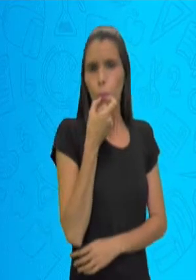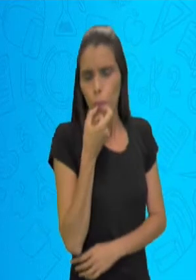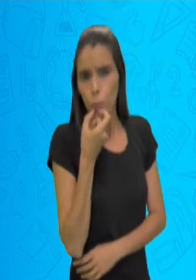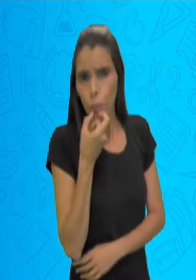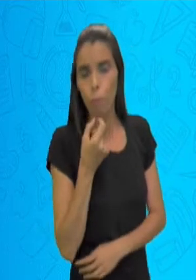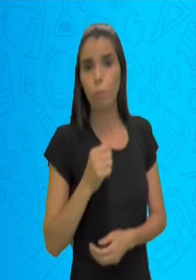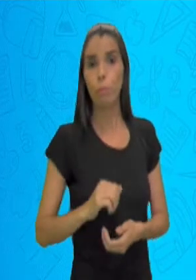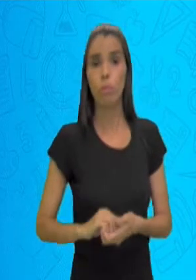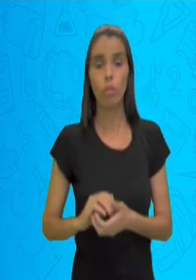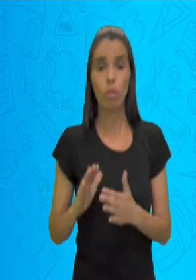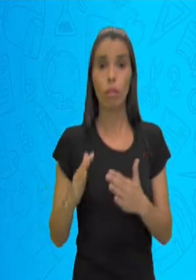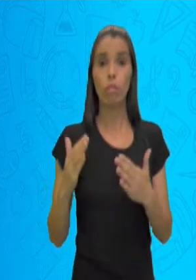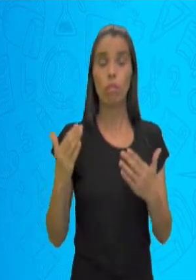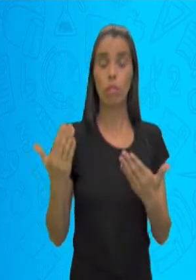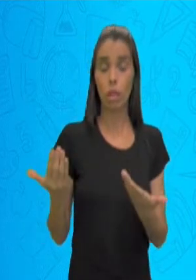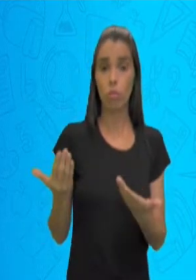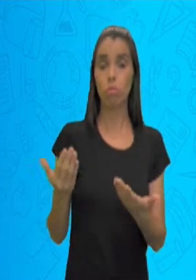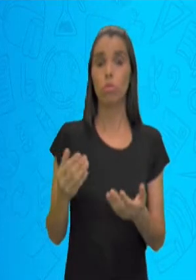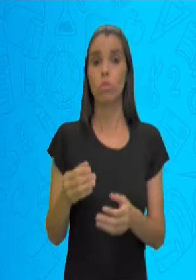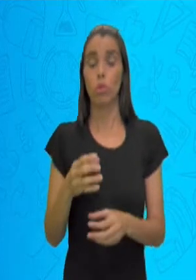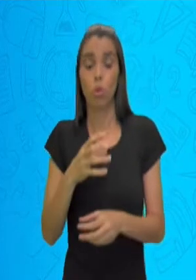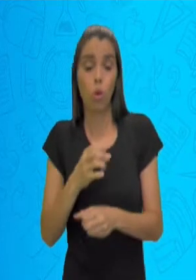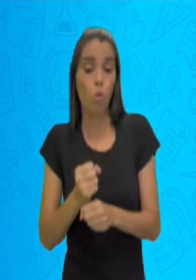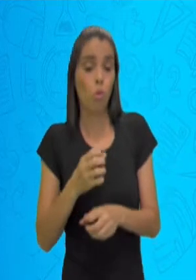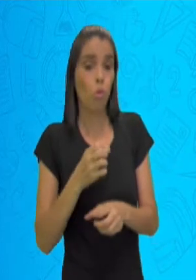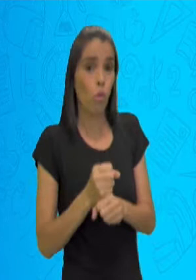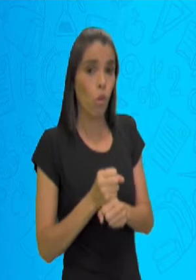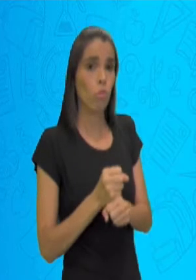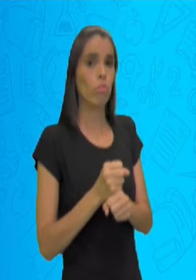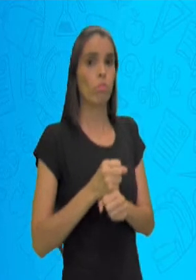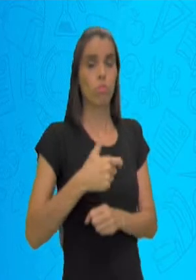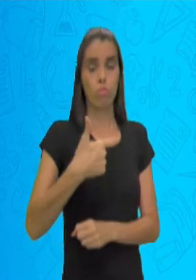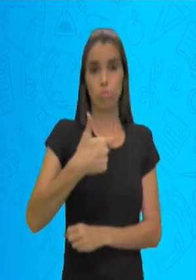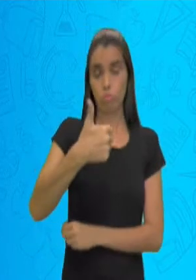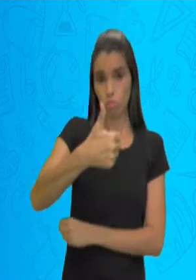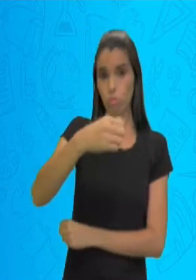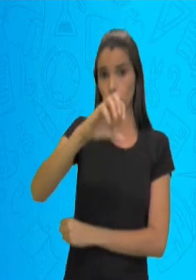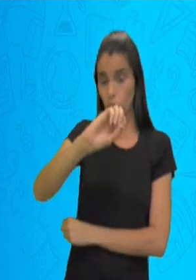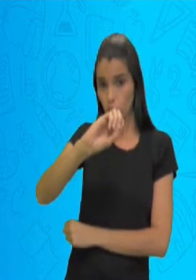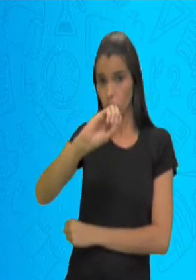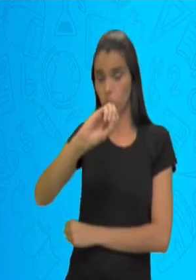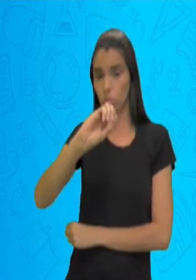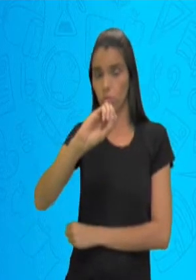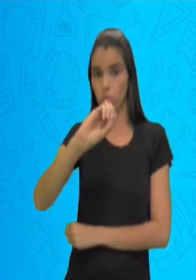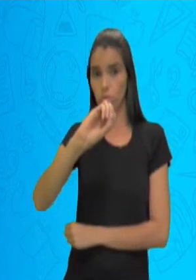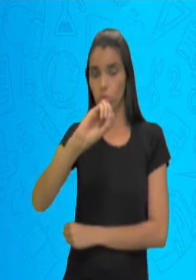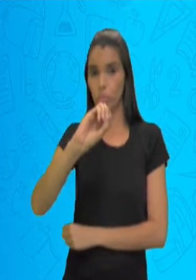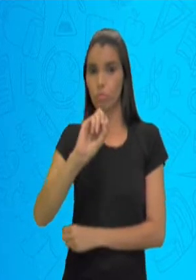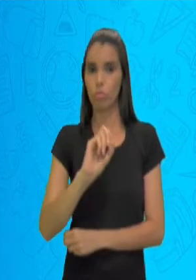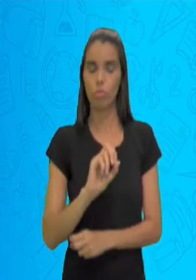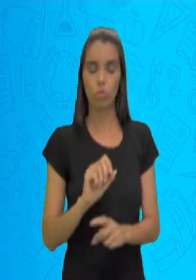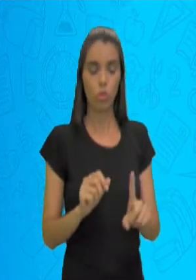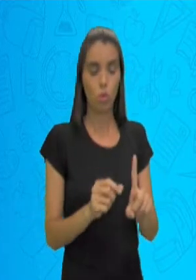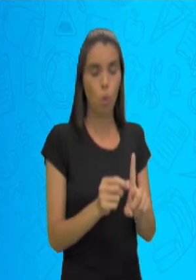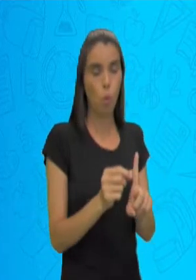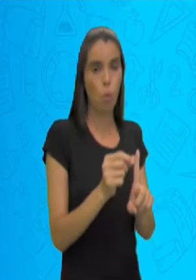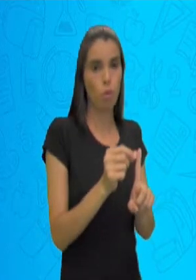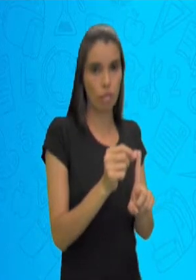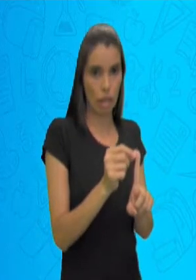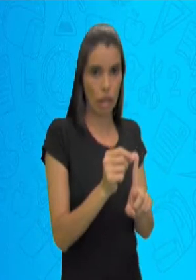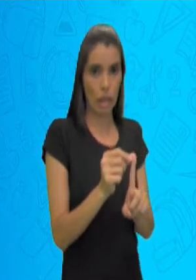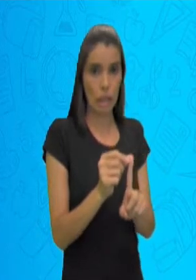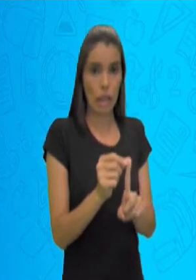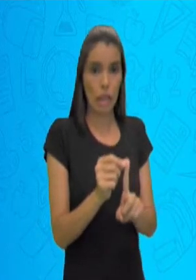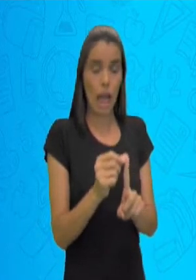formo 10 unidades, eu já a transformo em uma dezena. Por quê, professora?